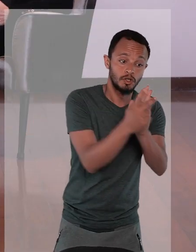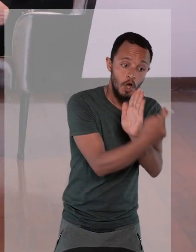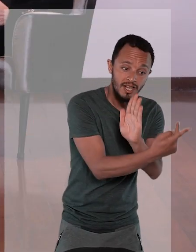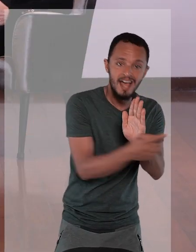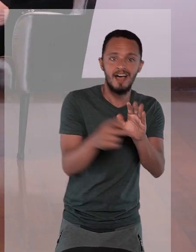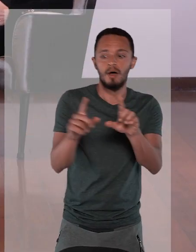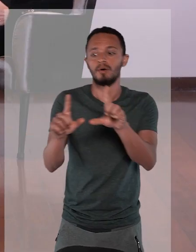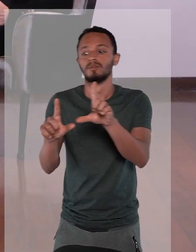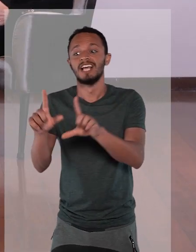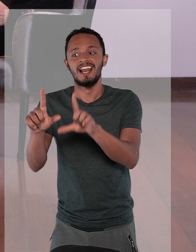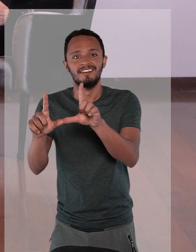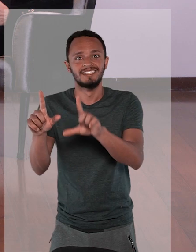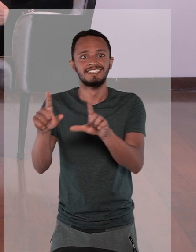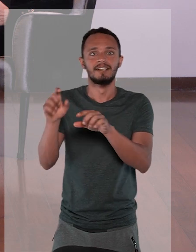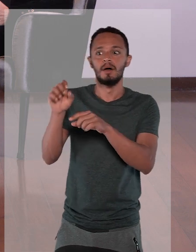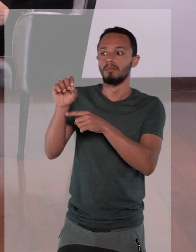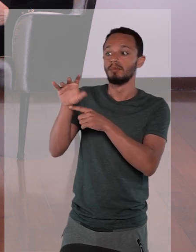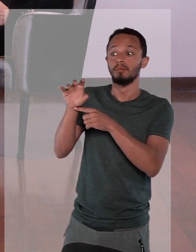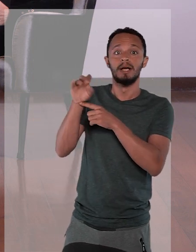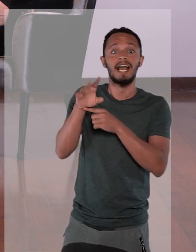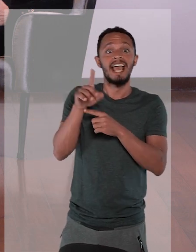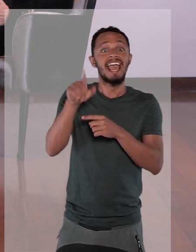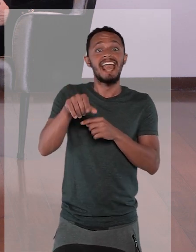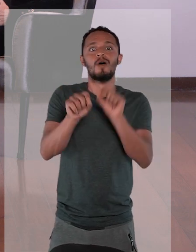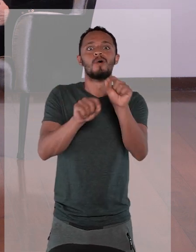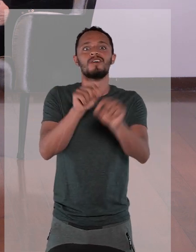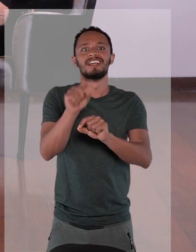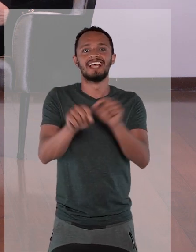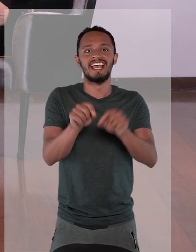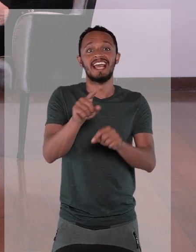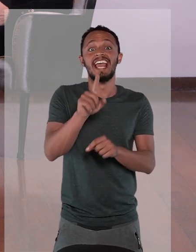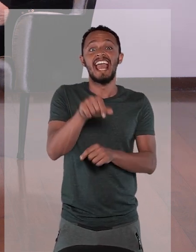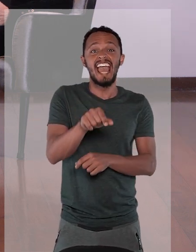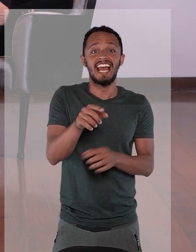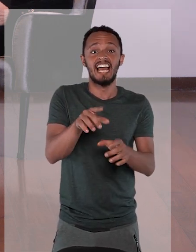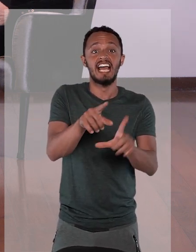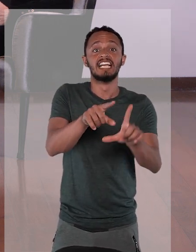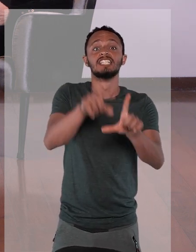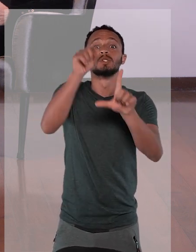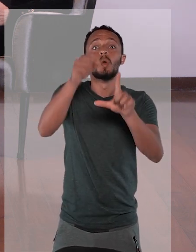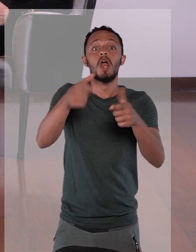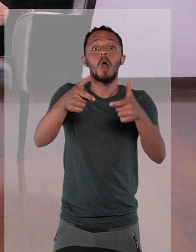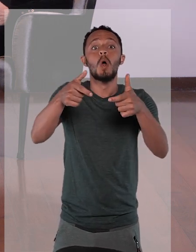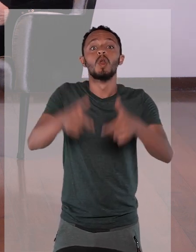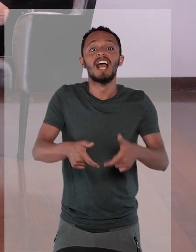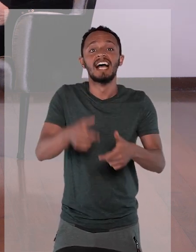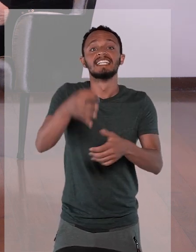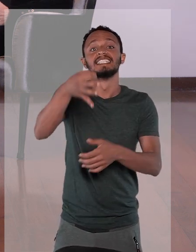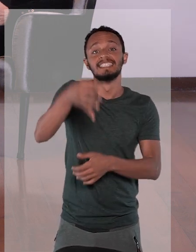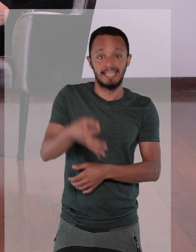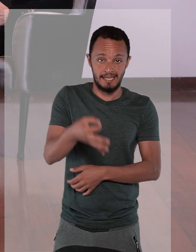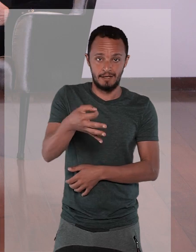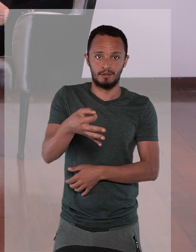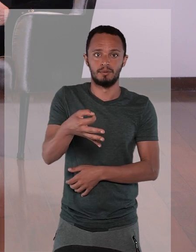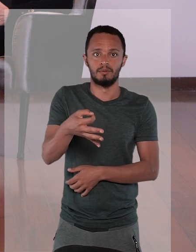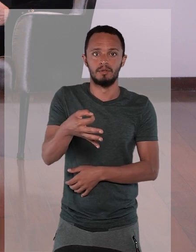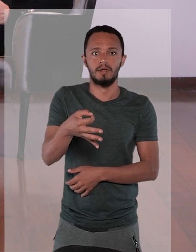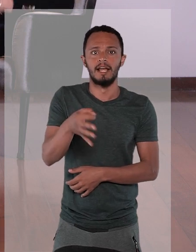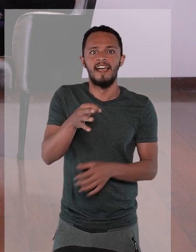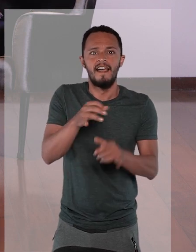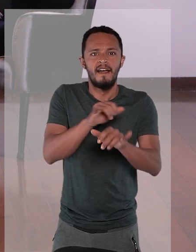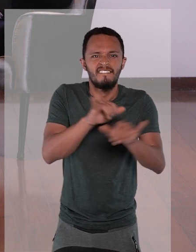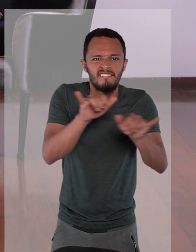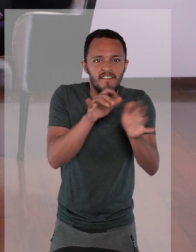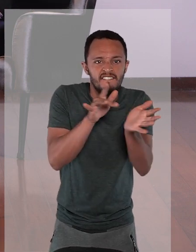Foi impressionante. A imprensa né? escolheu o lado certo, né, Afonso? A imprensa escolheu o lado certo, e